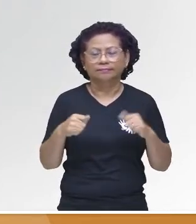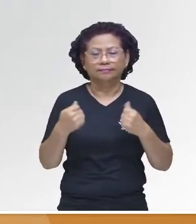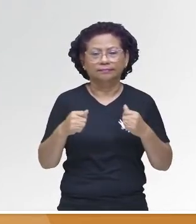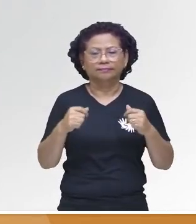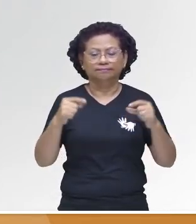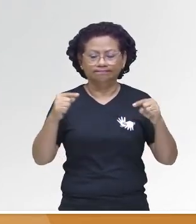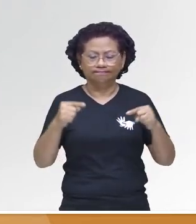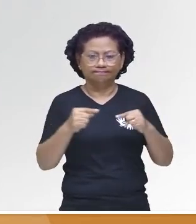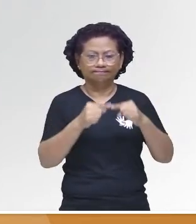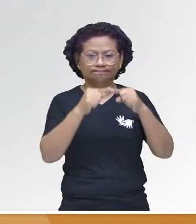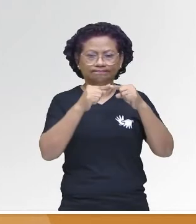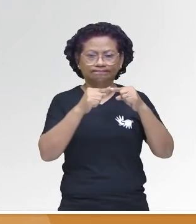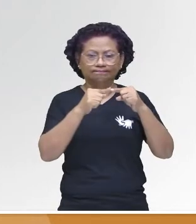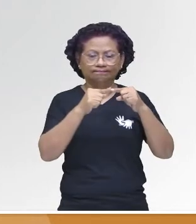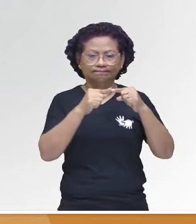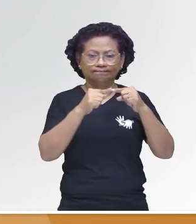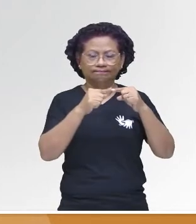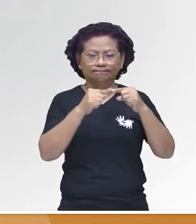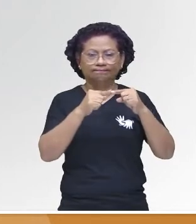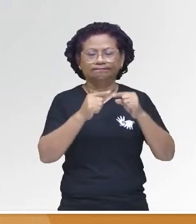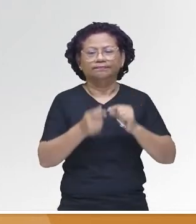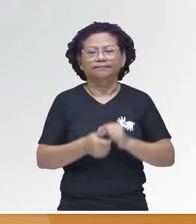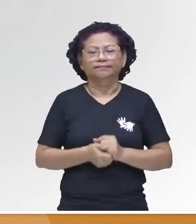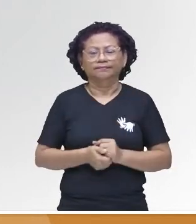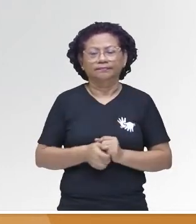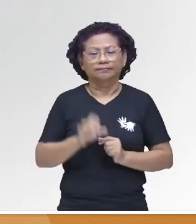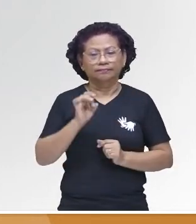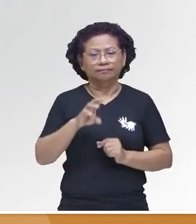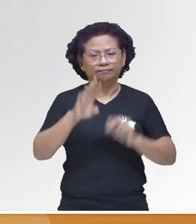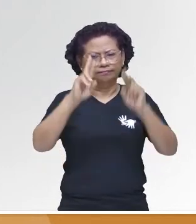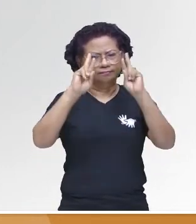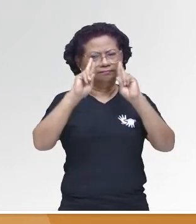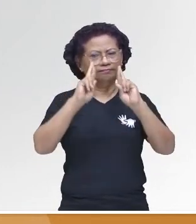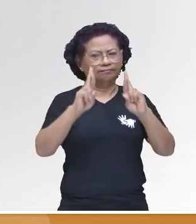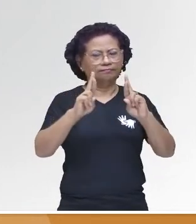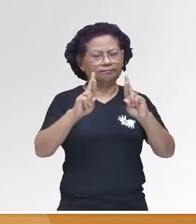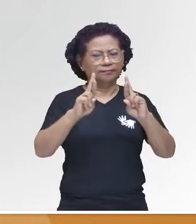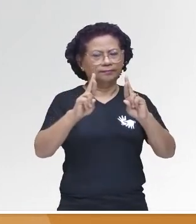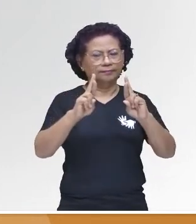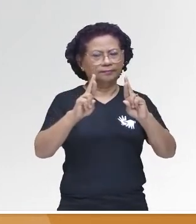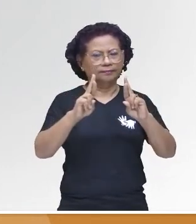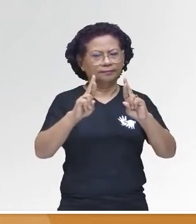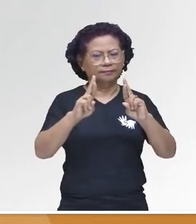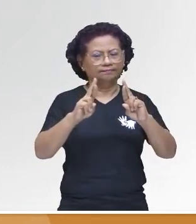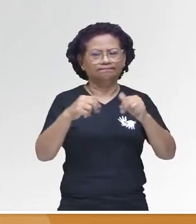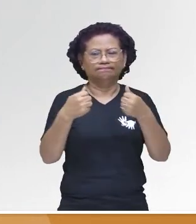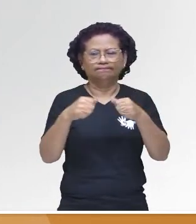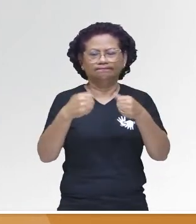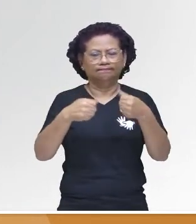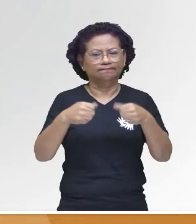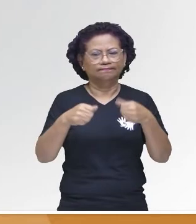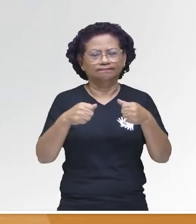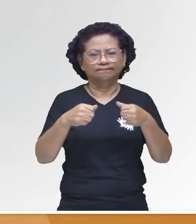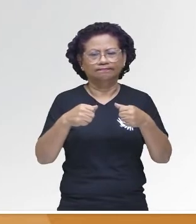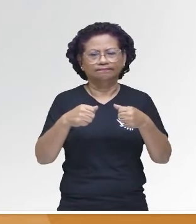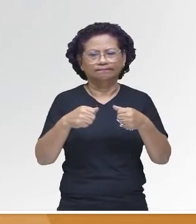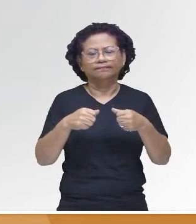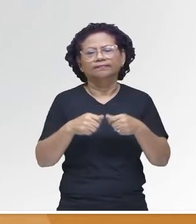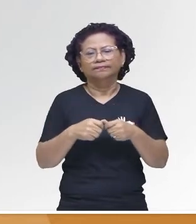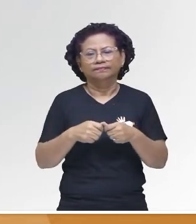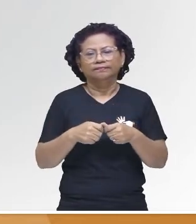concordância entre si. Se respeitam, mas não precisam que um intervenha nos